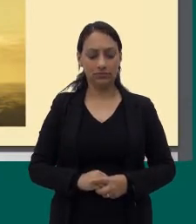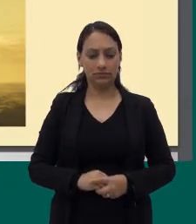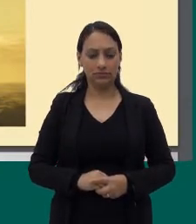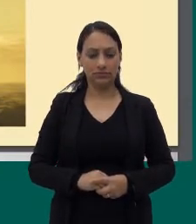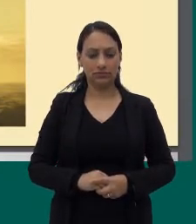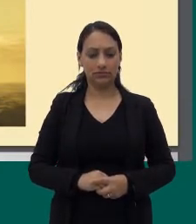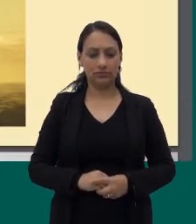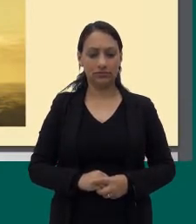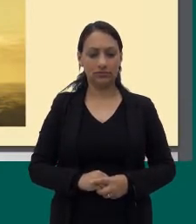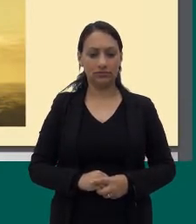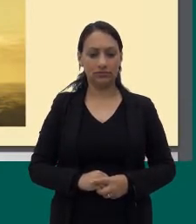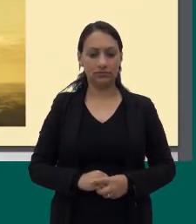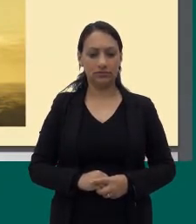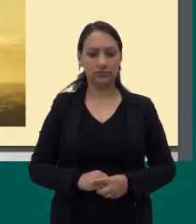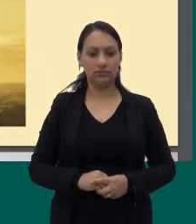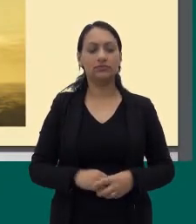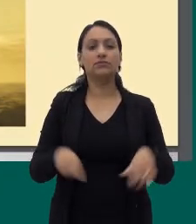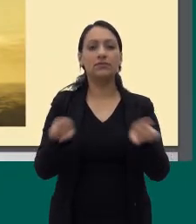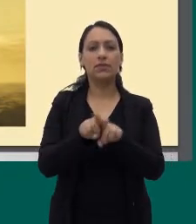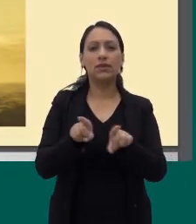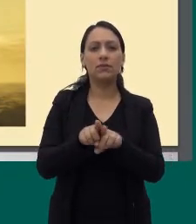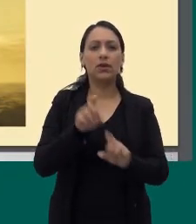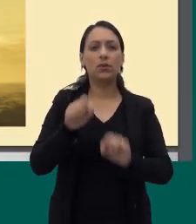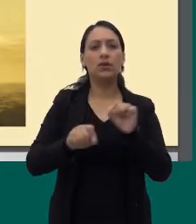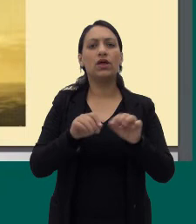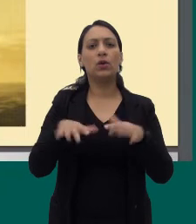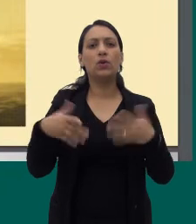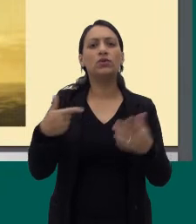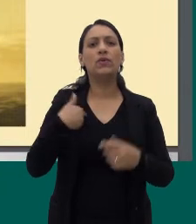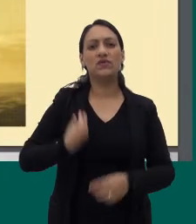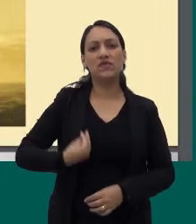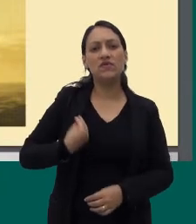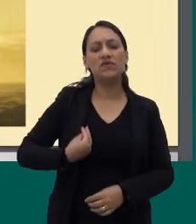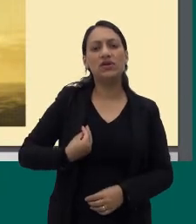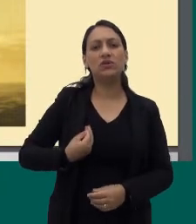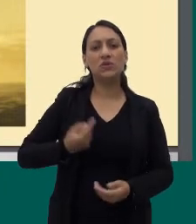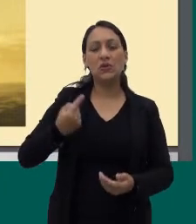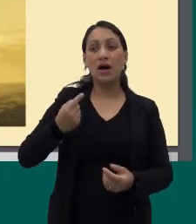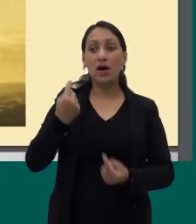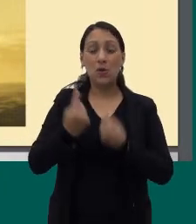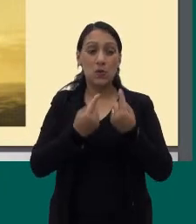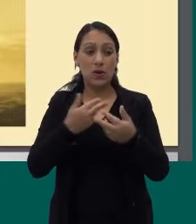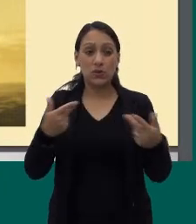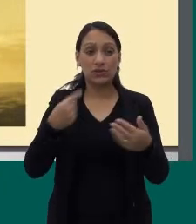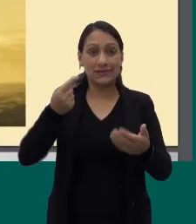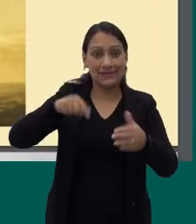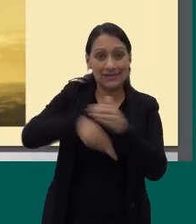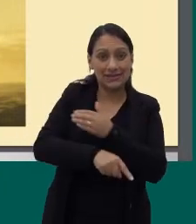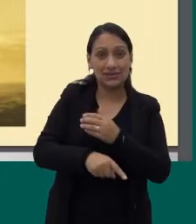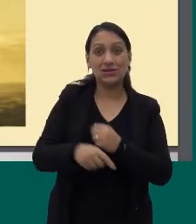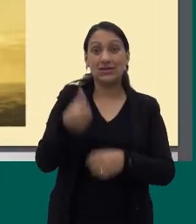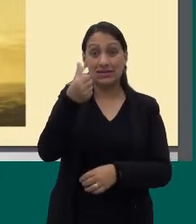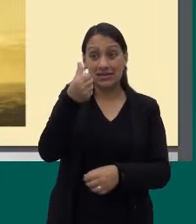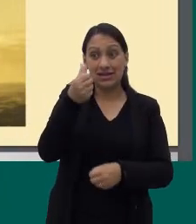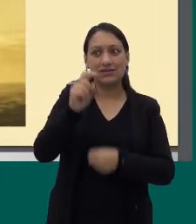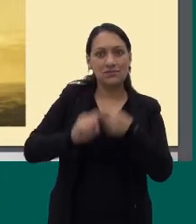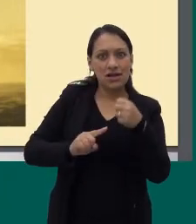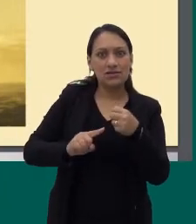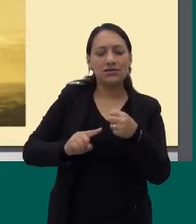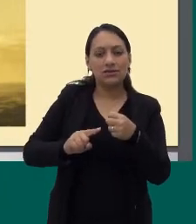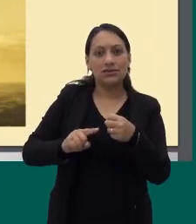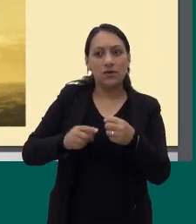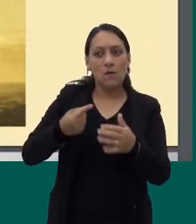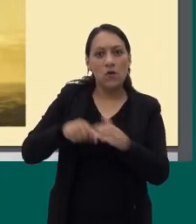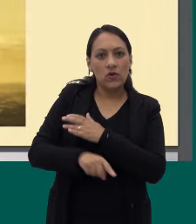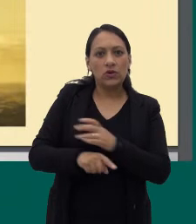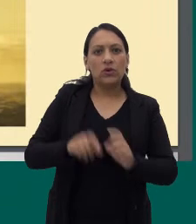como, Júlia, em termos práticos, quando eu estou vivendo algo intenso por mais de 6 meses. Sim, né?